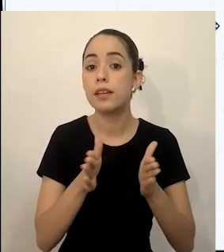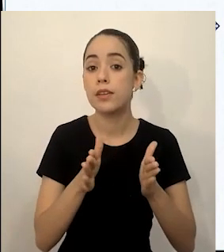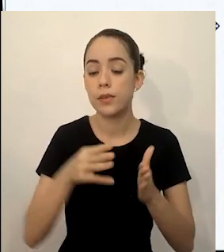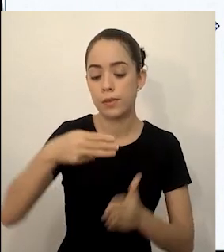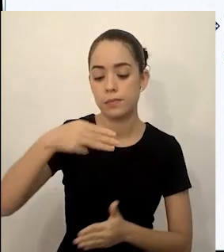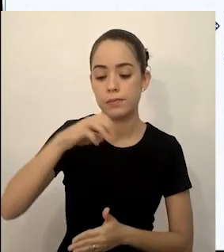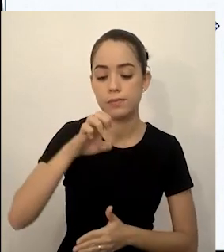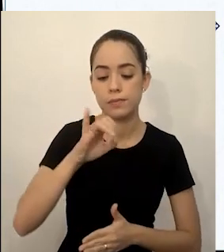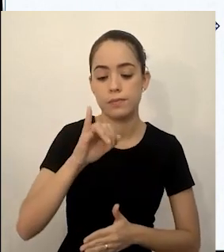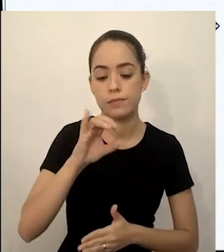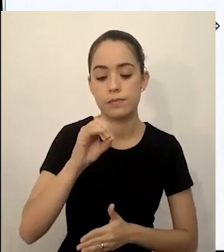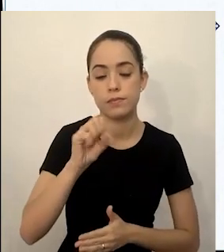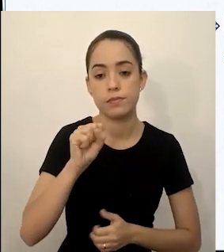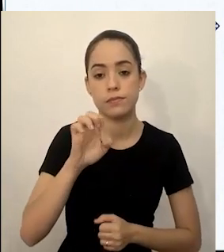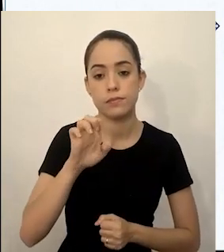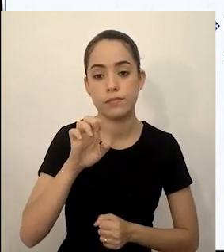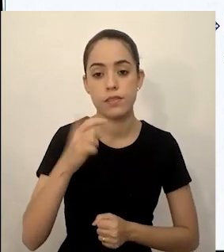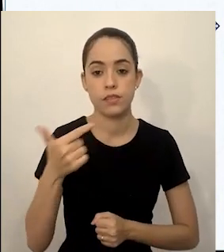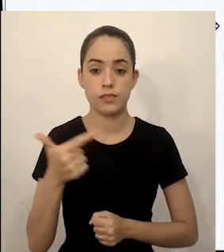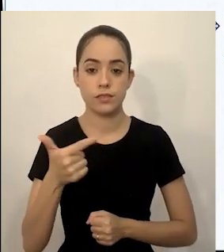da meiose 2.